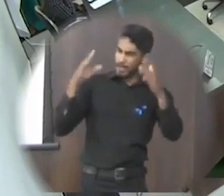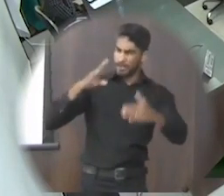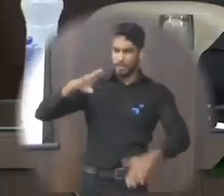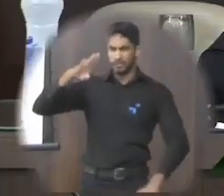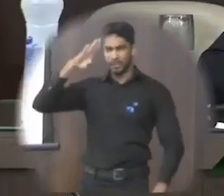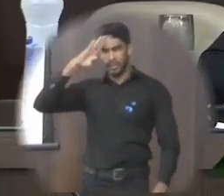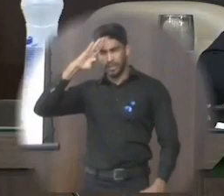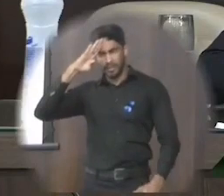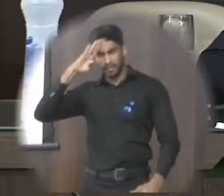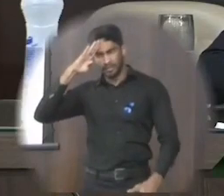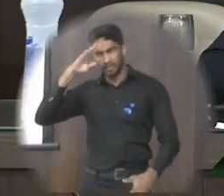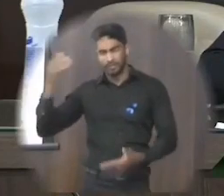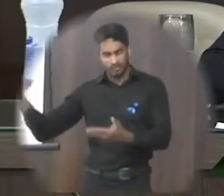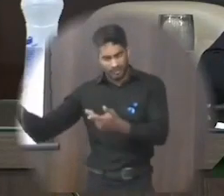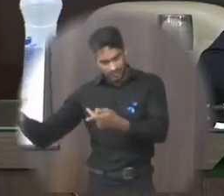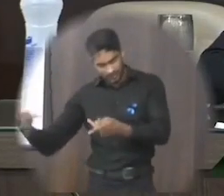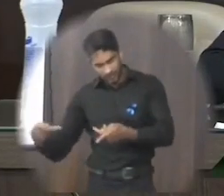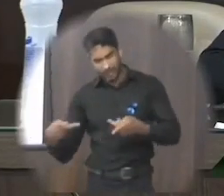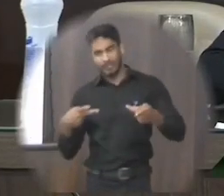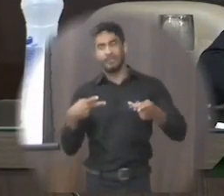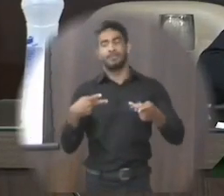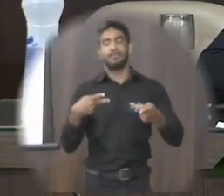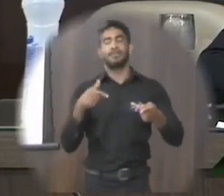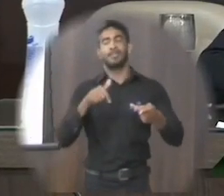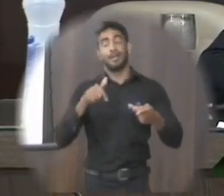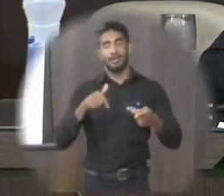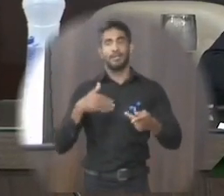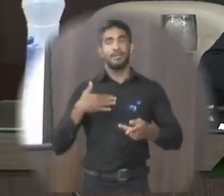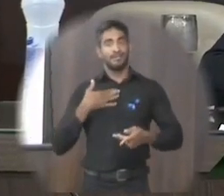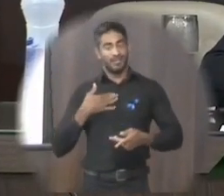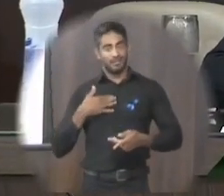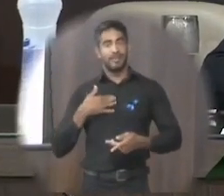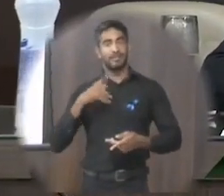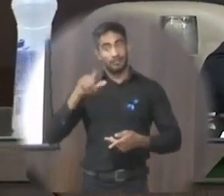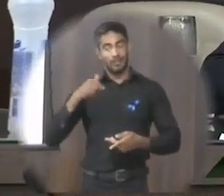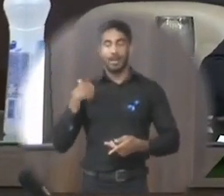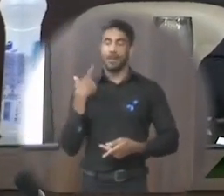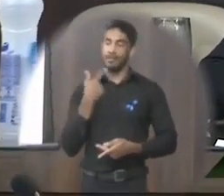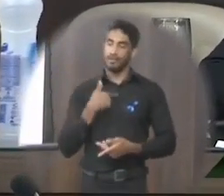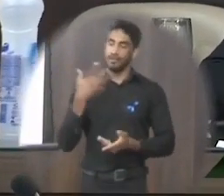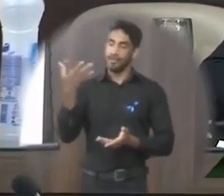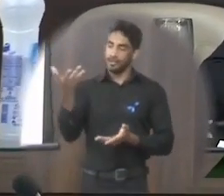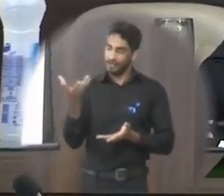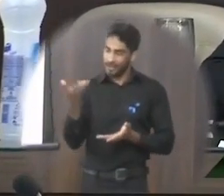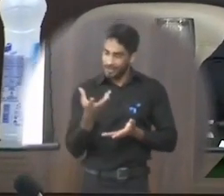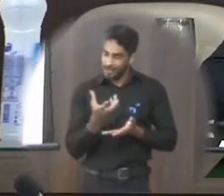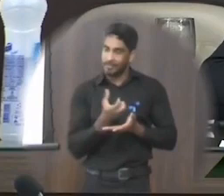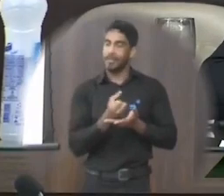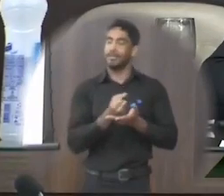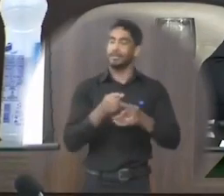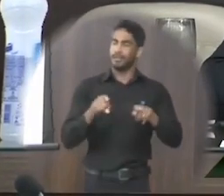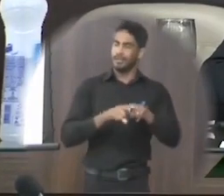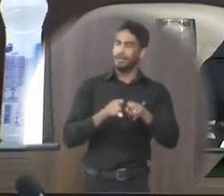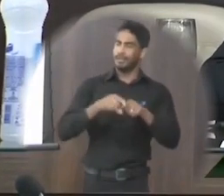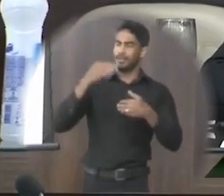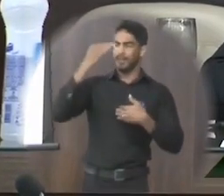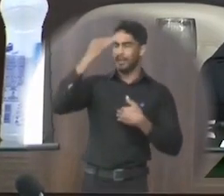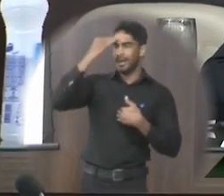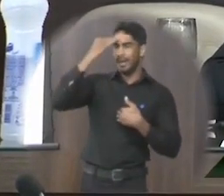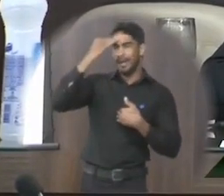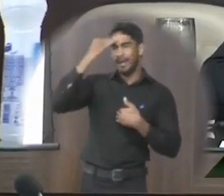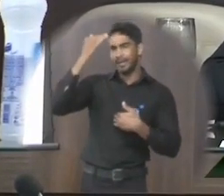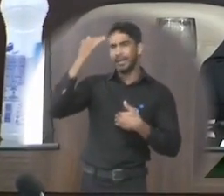aceito o nosso convite, né, de vir até aqui. A satisfação é nossa, tenente, de recebê-lo aqui. E agradeço também a hospitalidade, né,